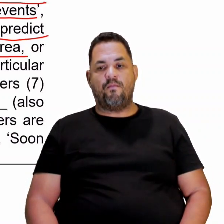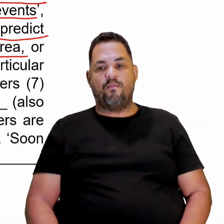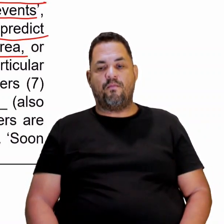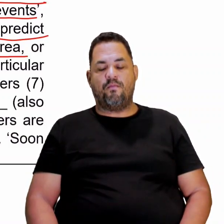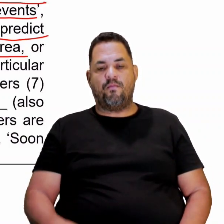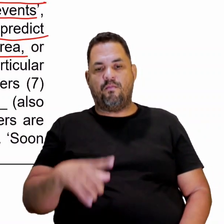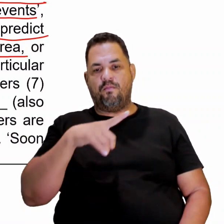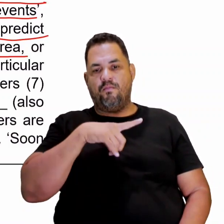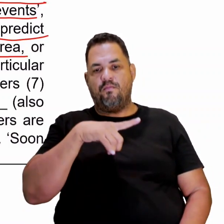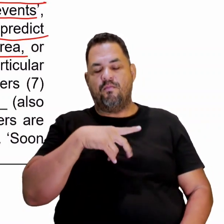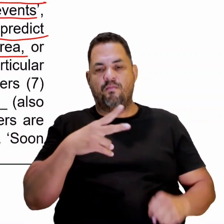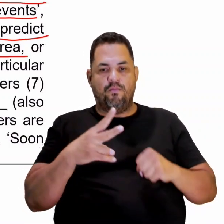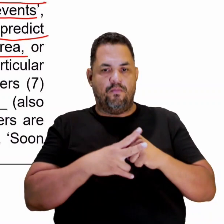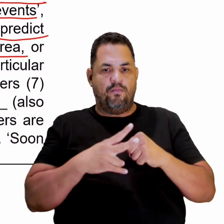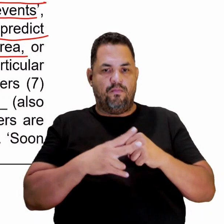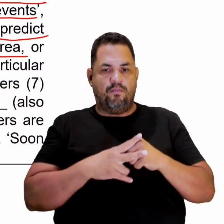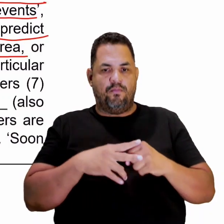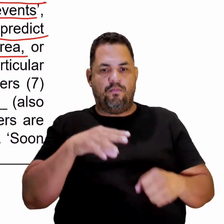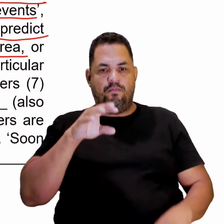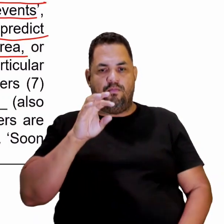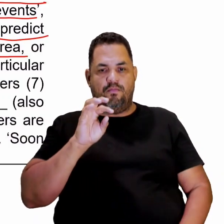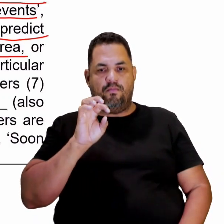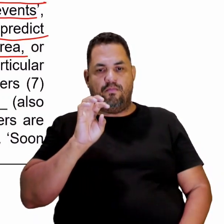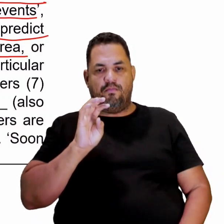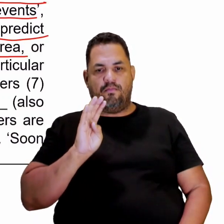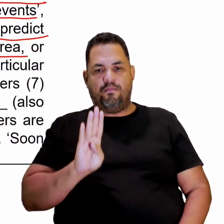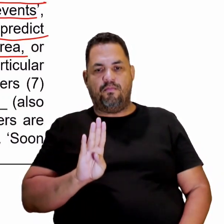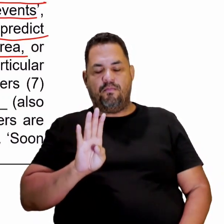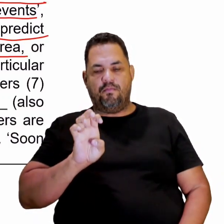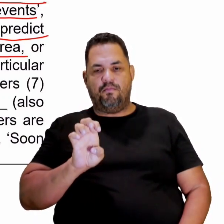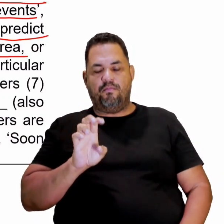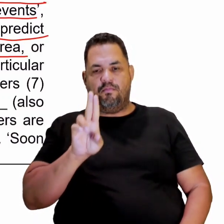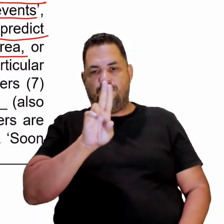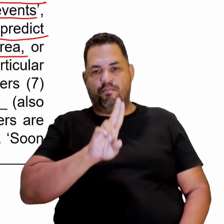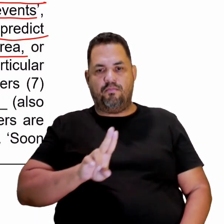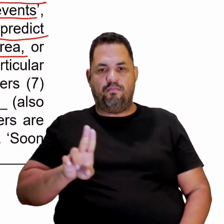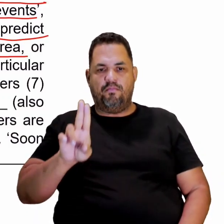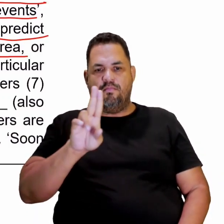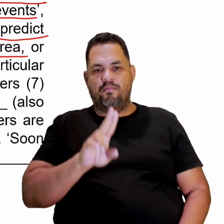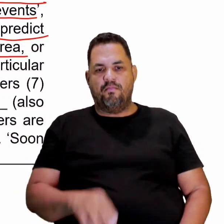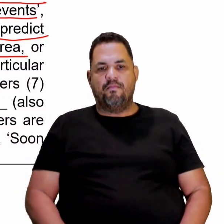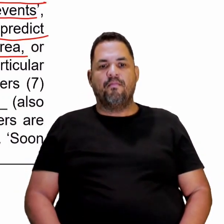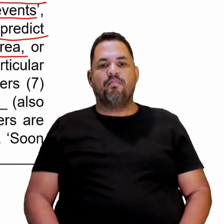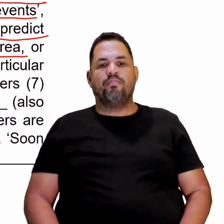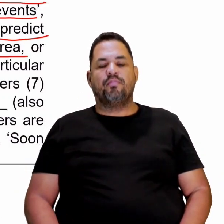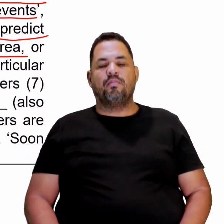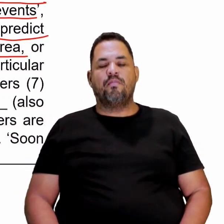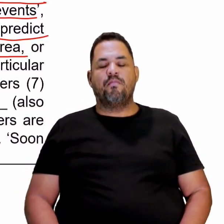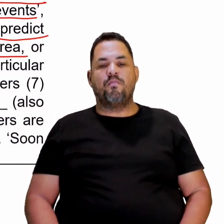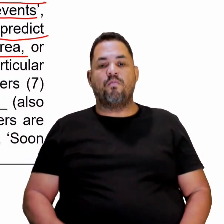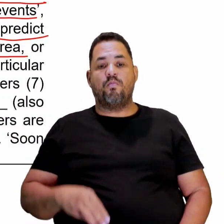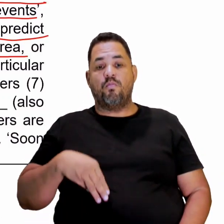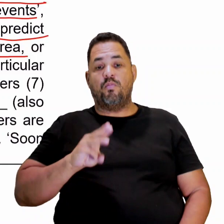Aí temos apenas o verbo be, aí você vai usar o will